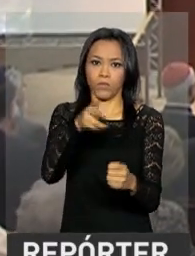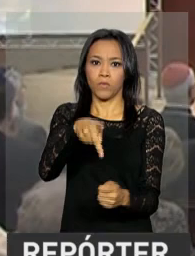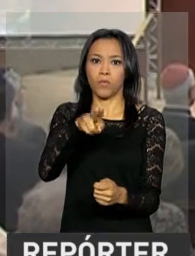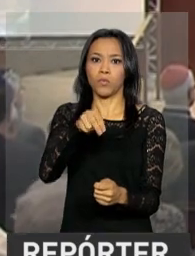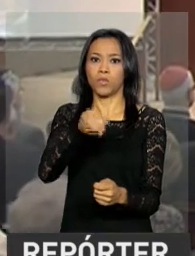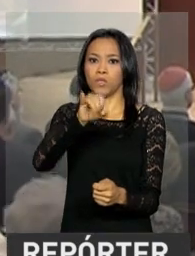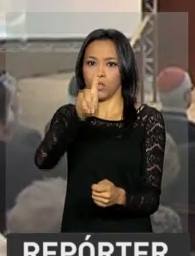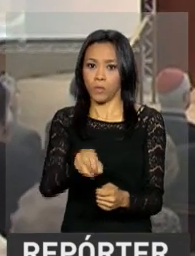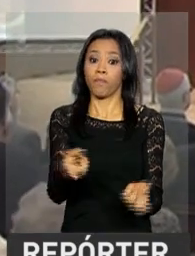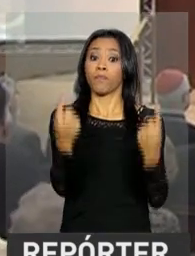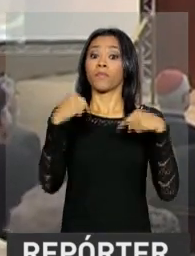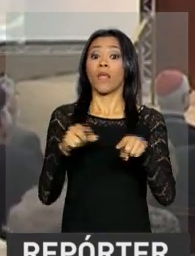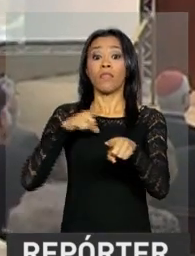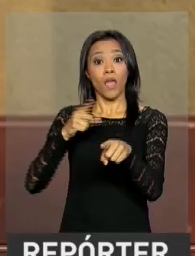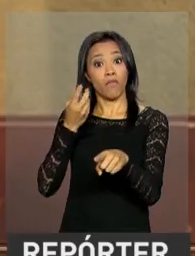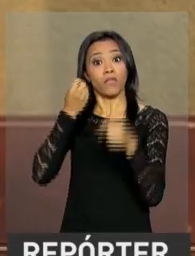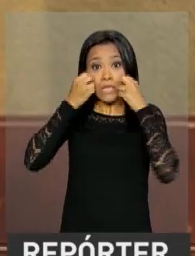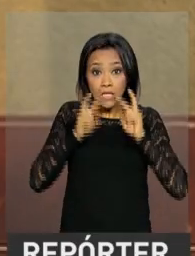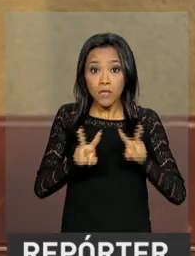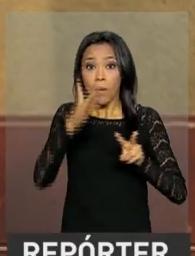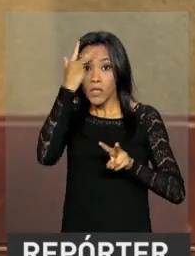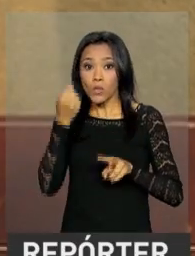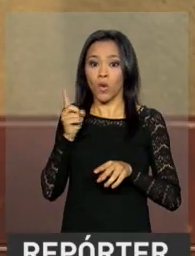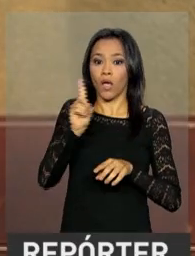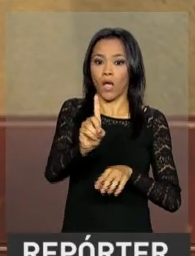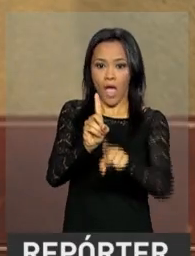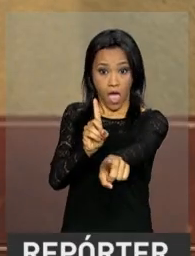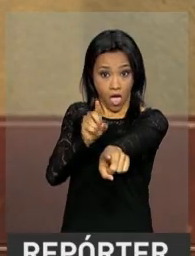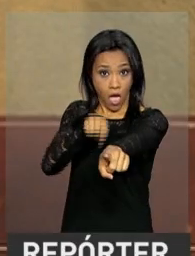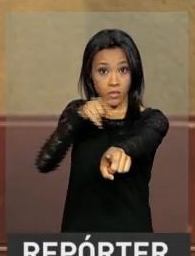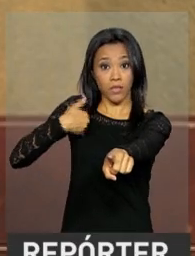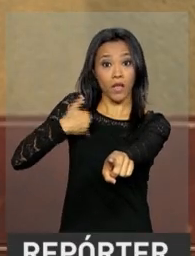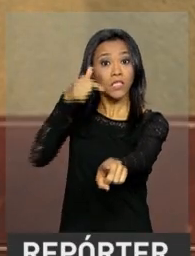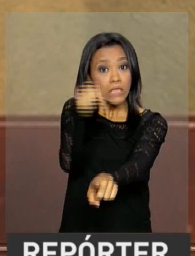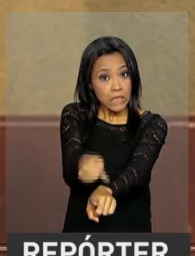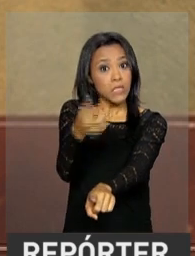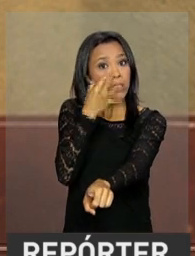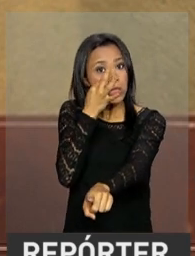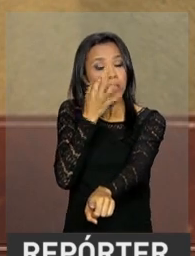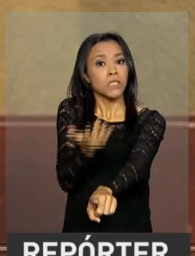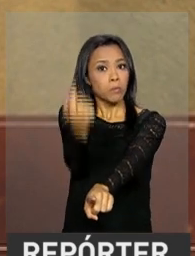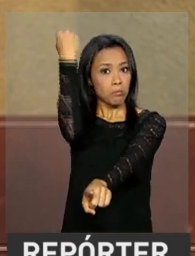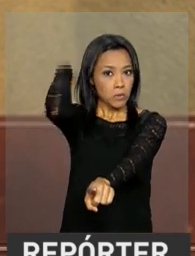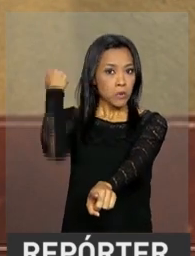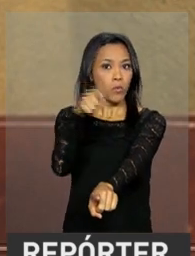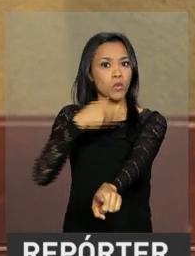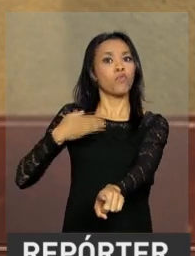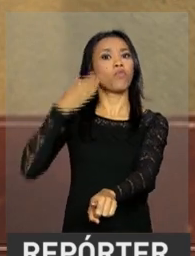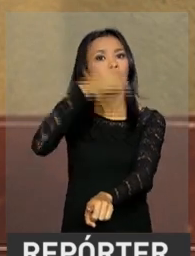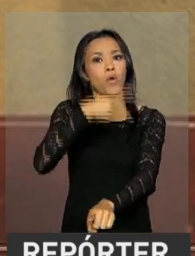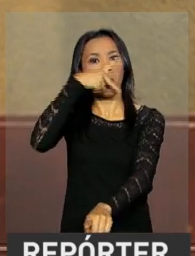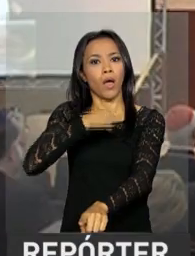testemunho de um sobrevivente da tragédia Thomas veneer tinha 7 anos foi pro campo de concentração